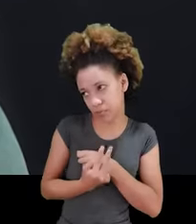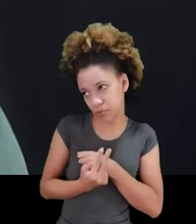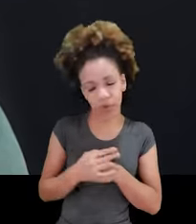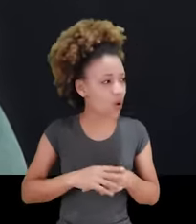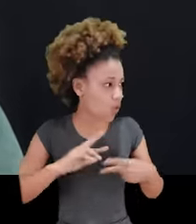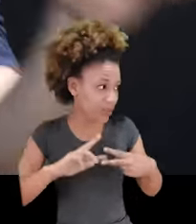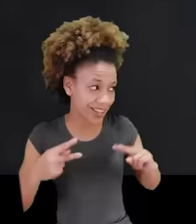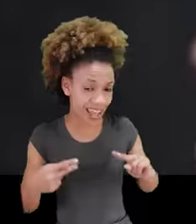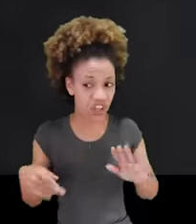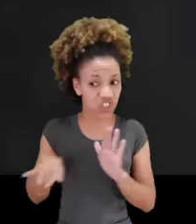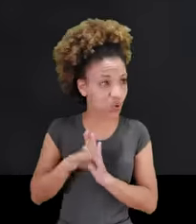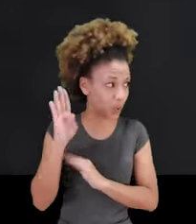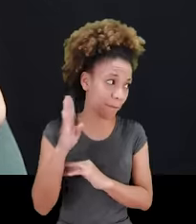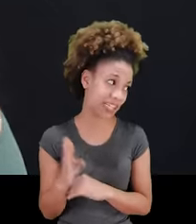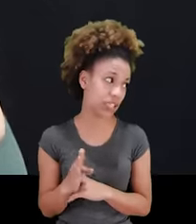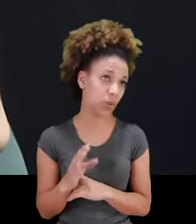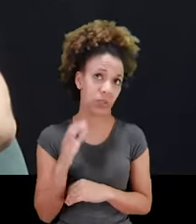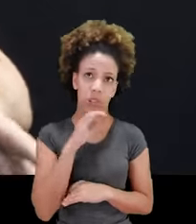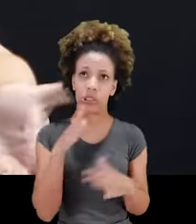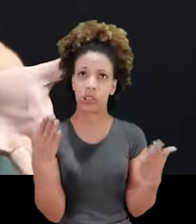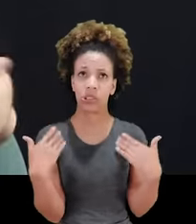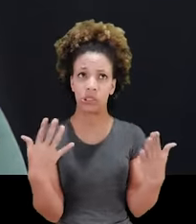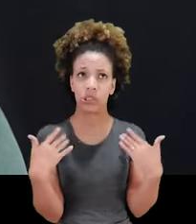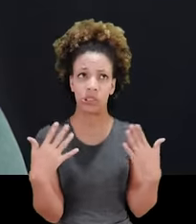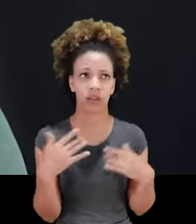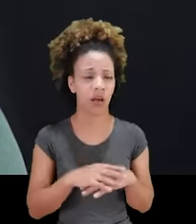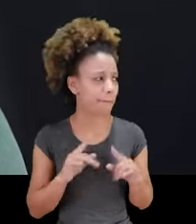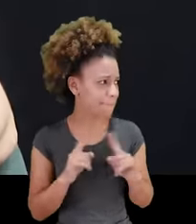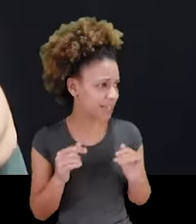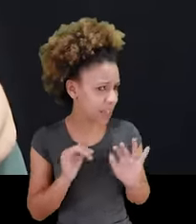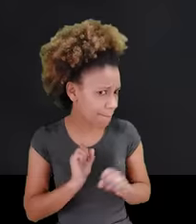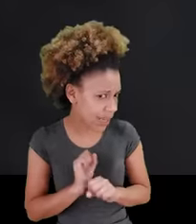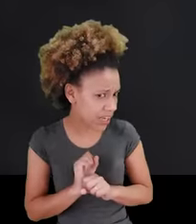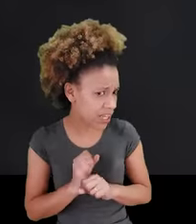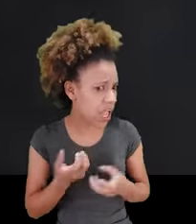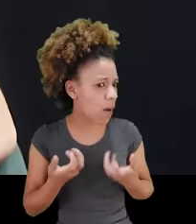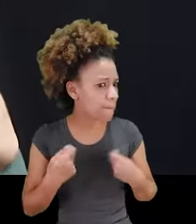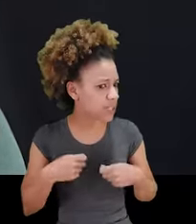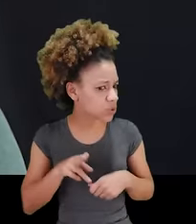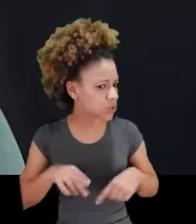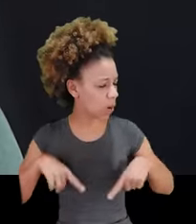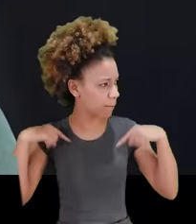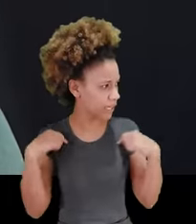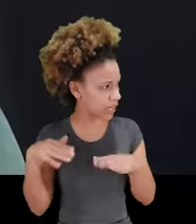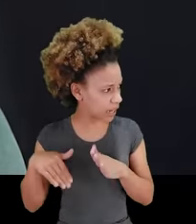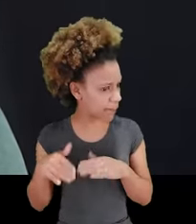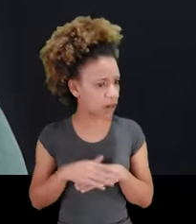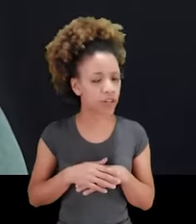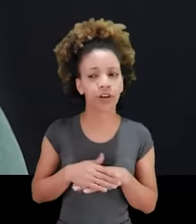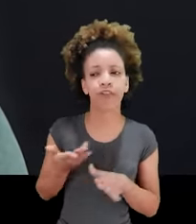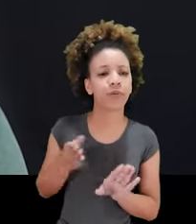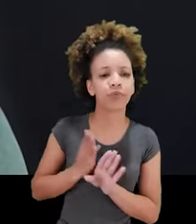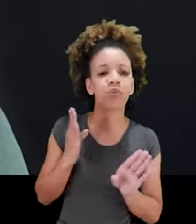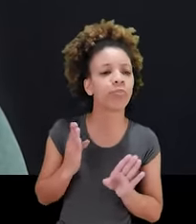de vocês chegou no Brasil. É. Fó. E aí fala: peraí, mas eu quero usar um biquíni? Não pode. E alguém fala: vamos